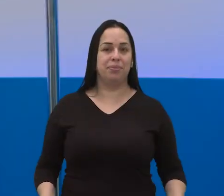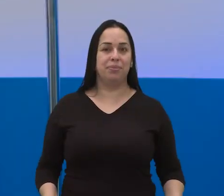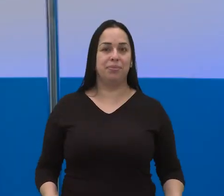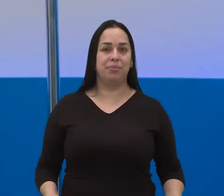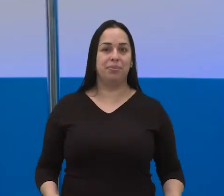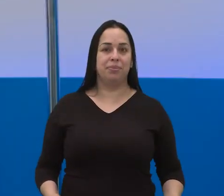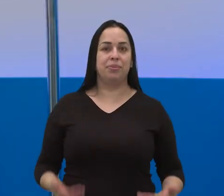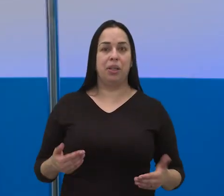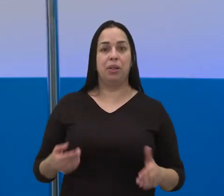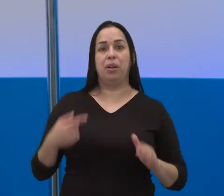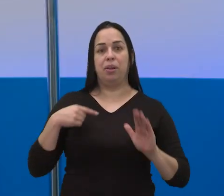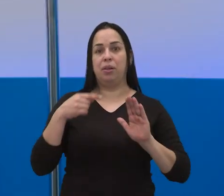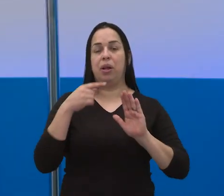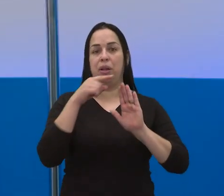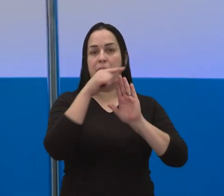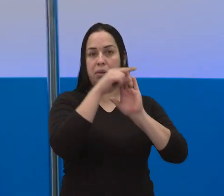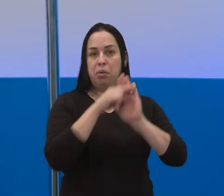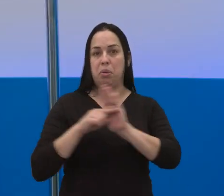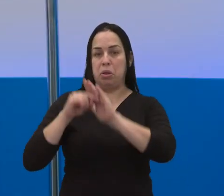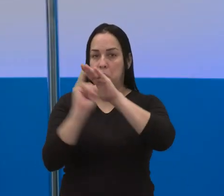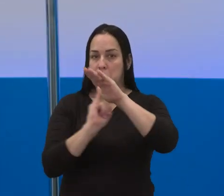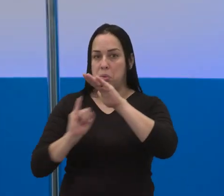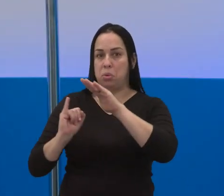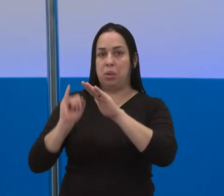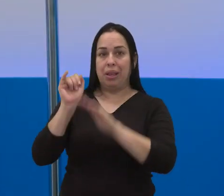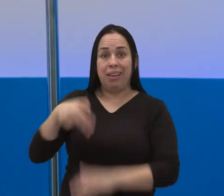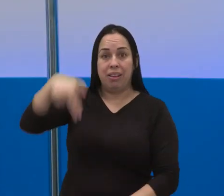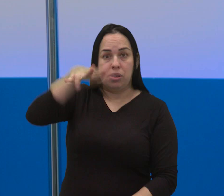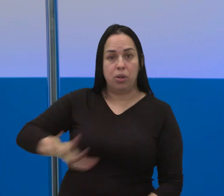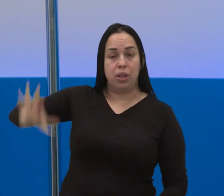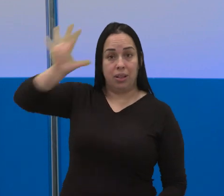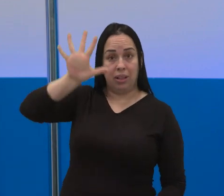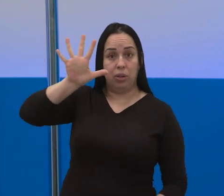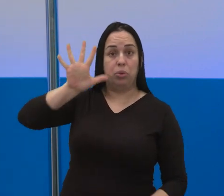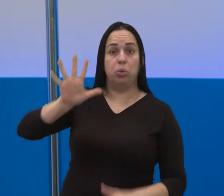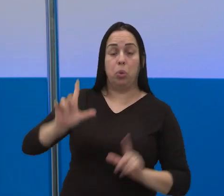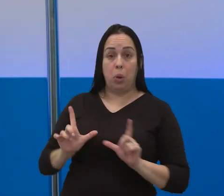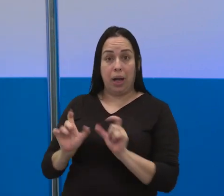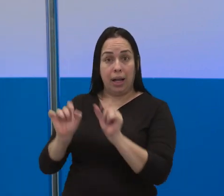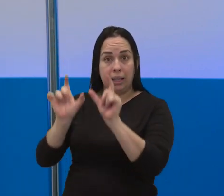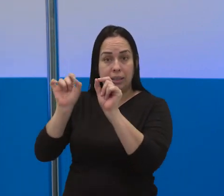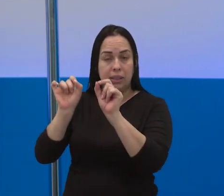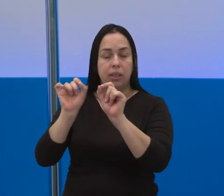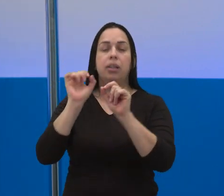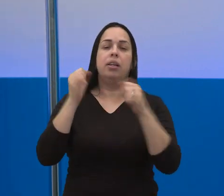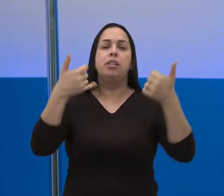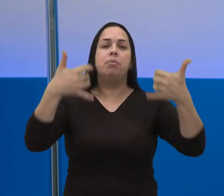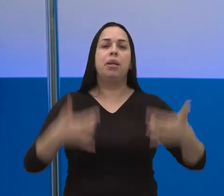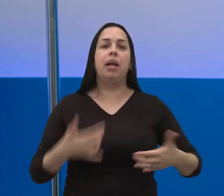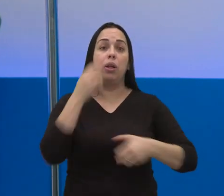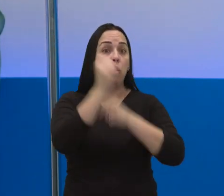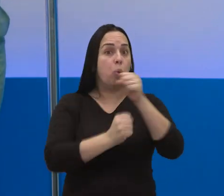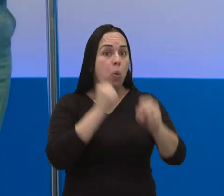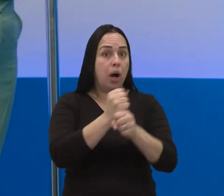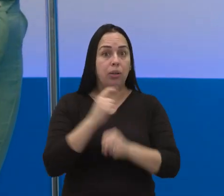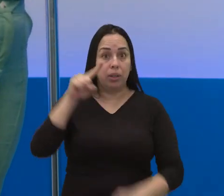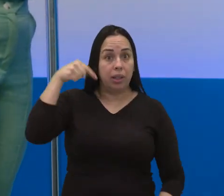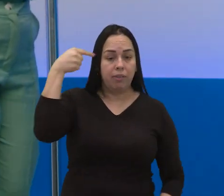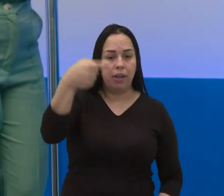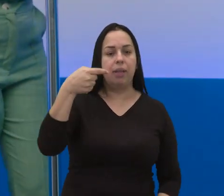A estimativa do Instituto Nacional do Câncer aponta que em 2025 o Brasil deve registrar